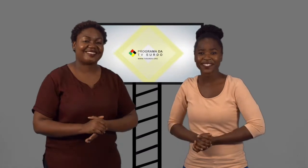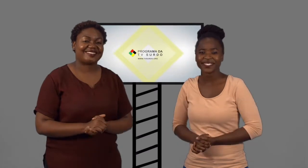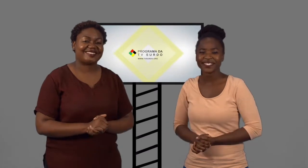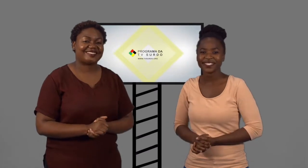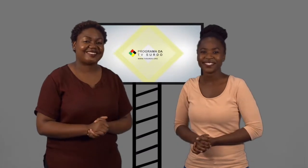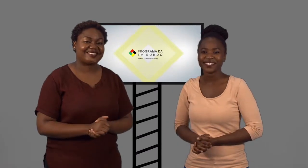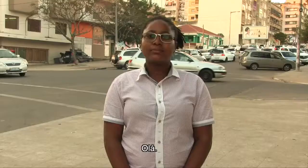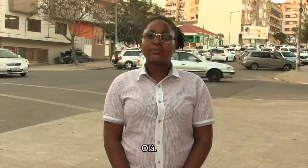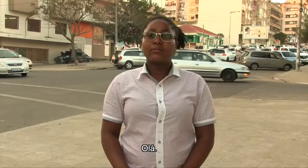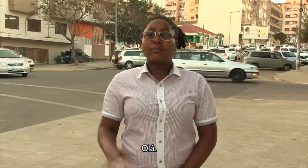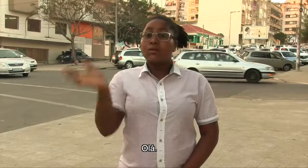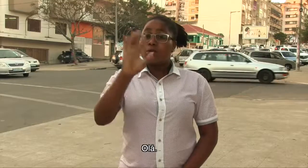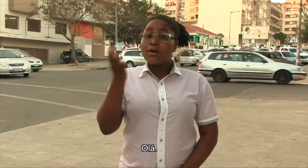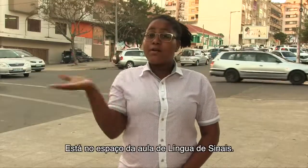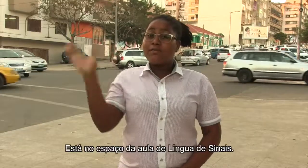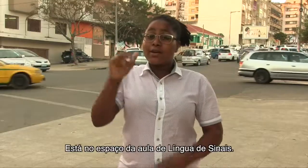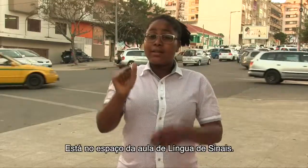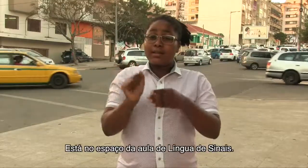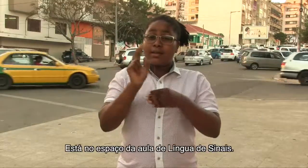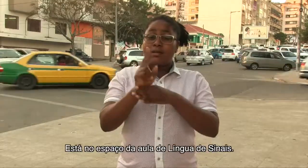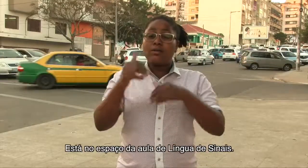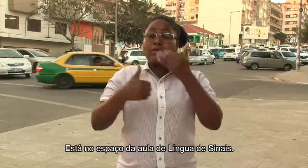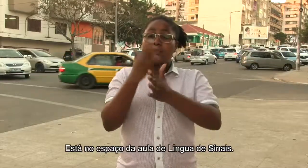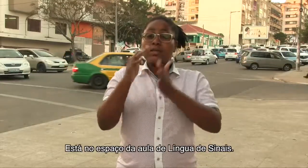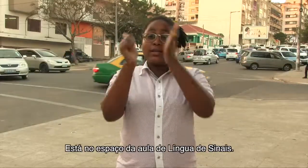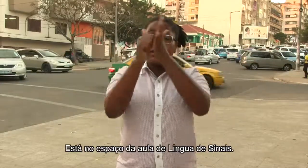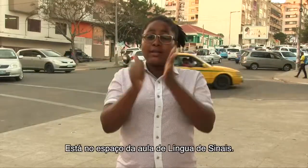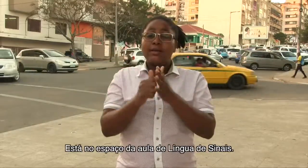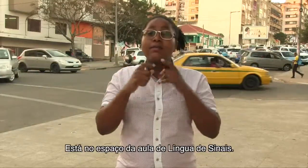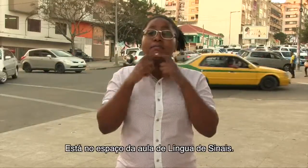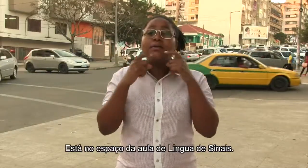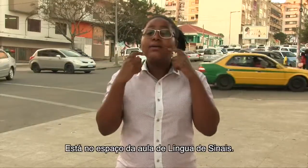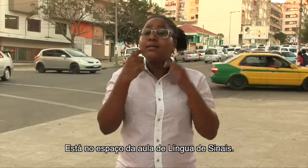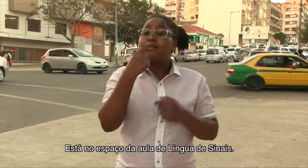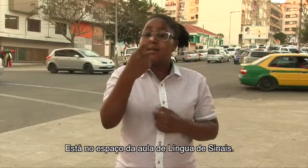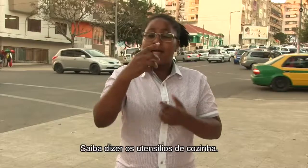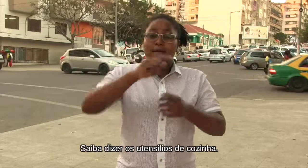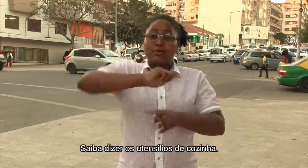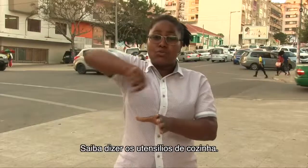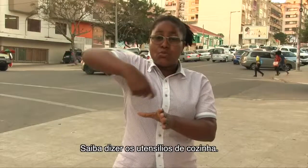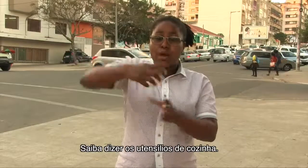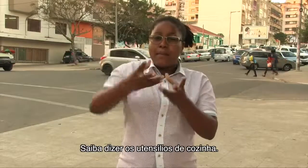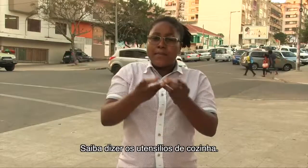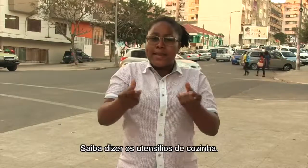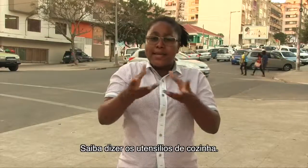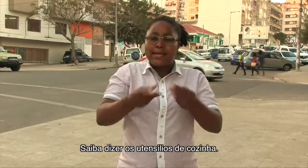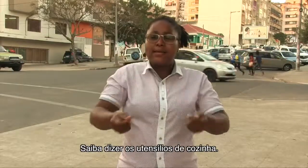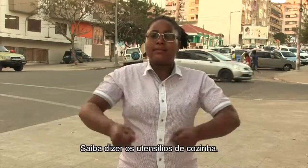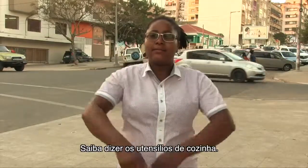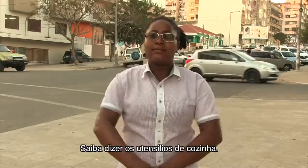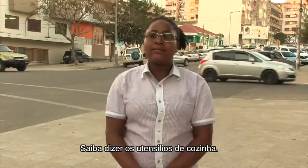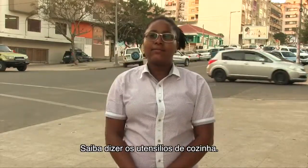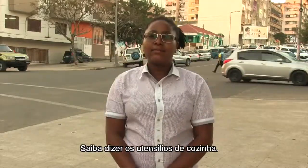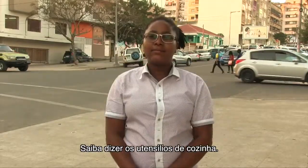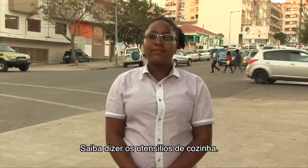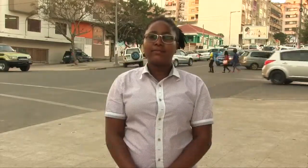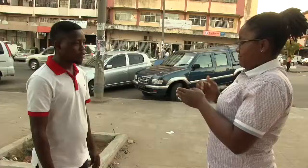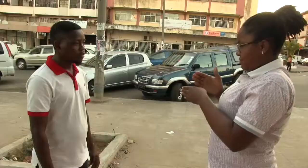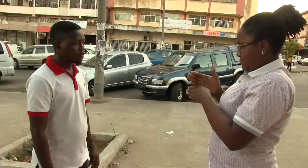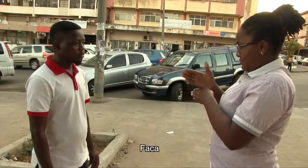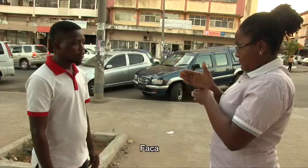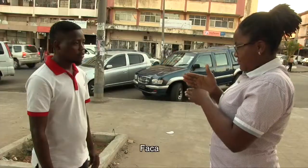cozinha. Olá! Está no espaço da aula de língua de sinais. Saiba dizer os utensílios de